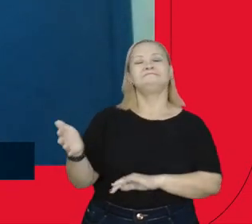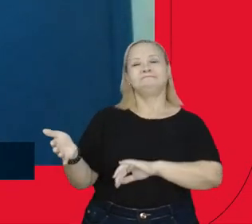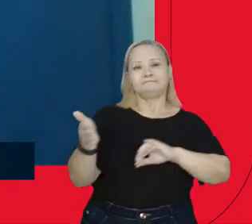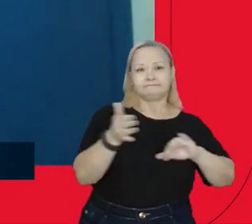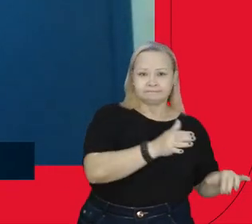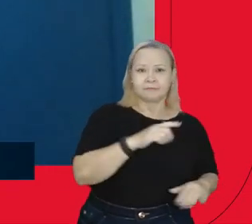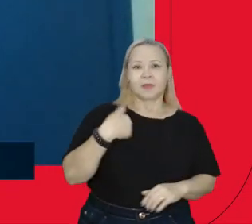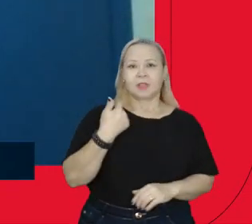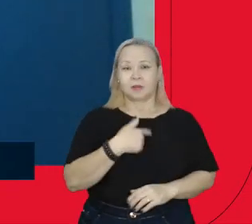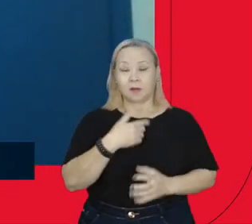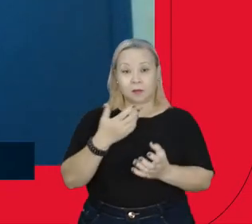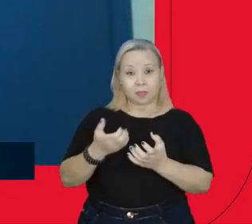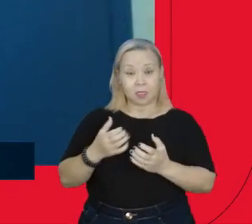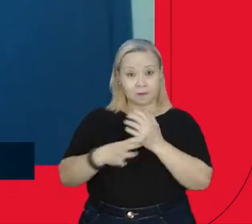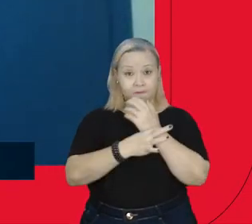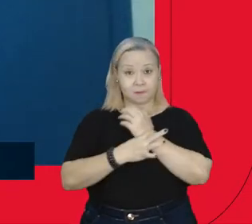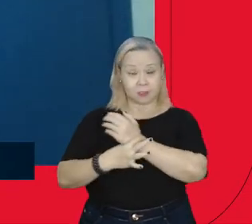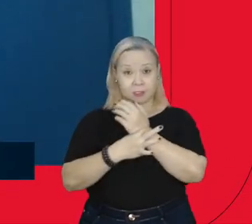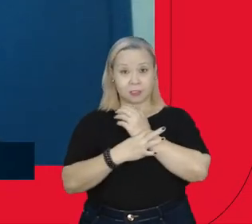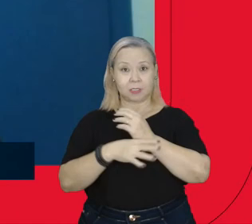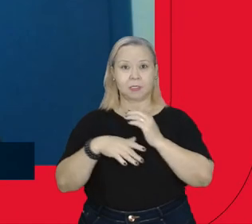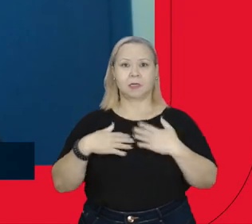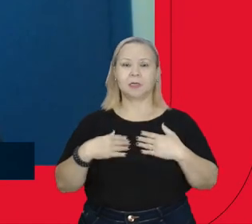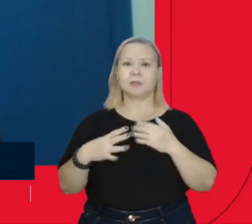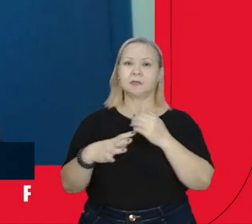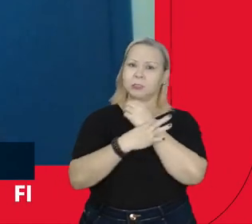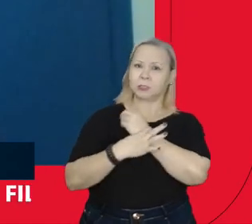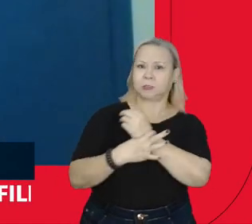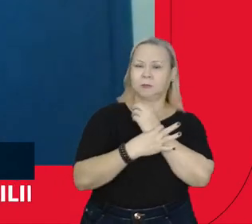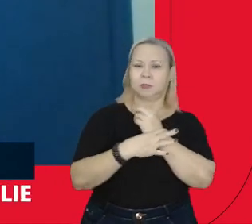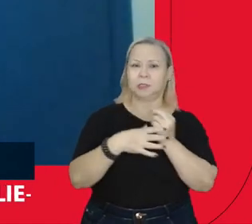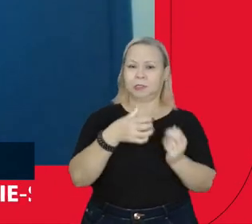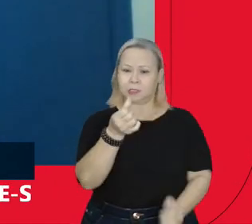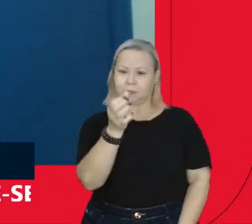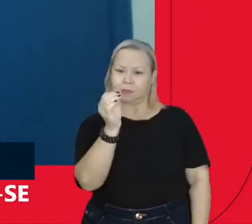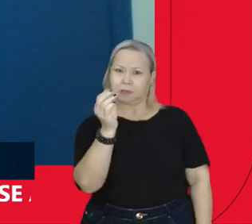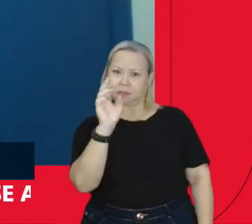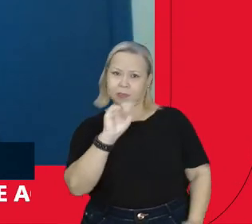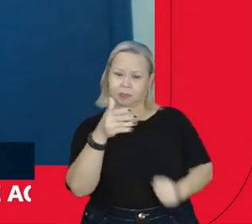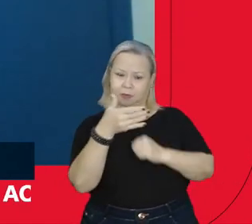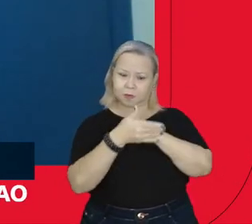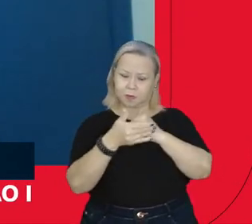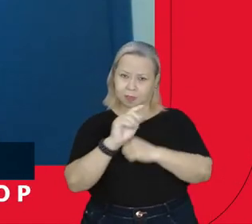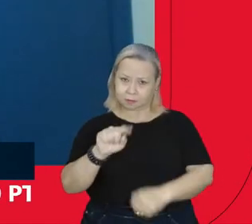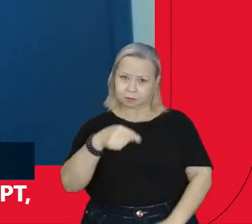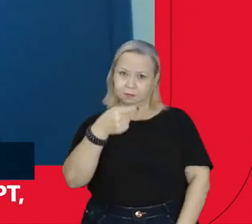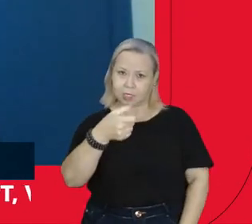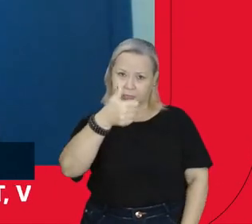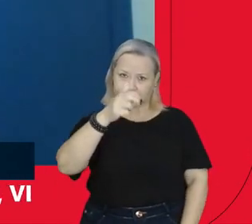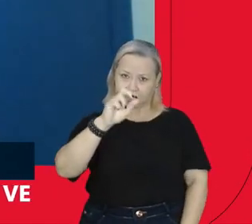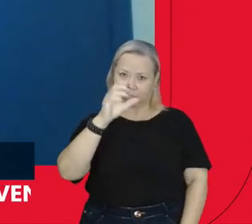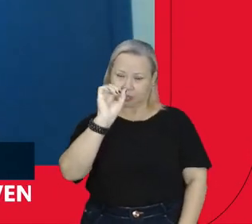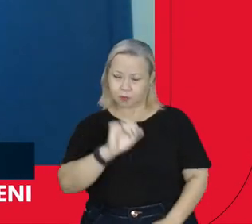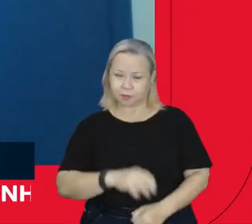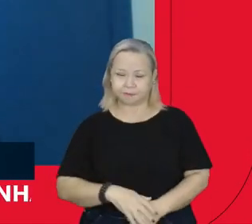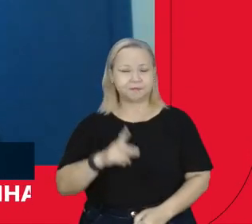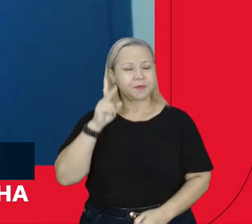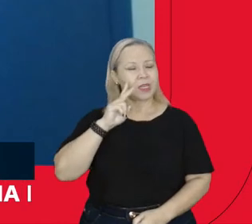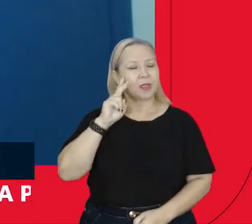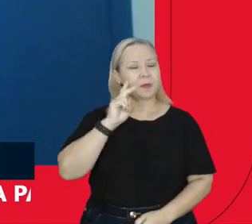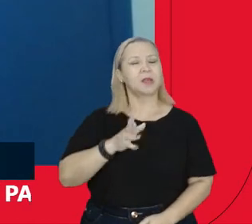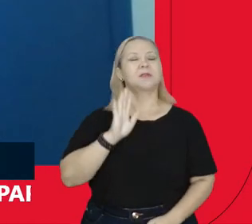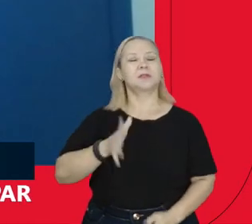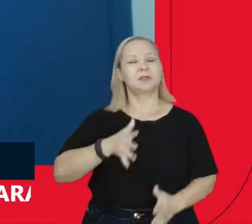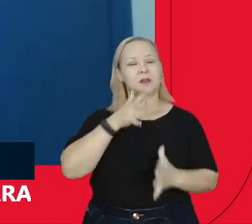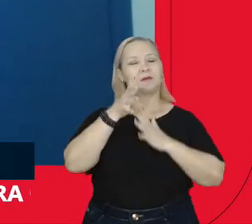garantir estabilidade, queremos garantir esses 600 como piso e queremos ir além. Agora, lembrando, né, Amanda, o que a gente já falou